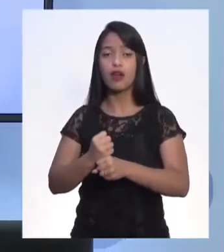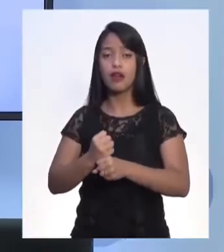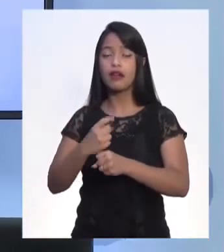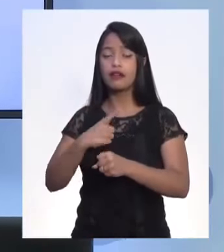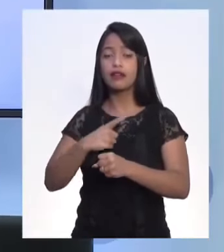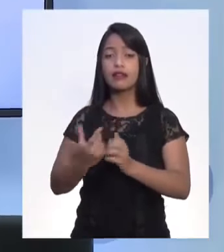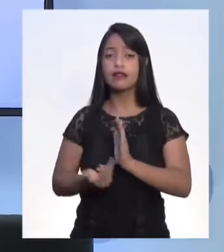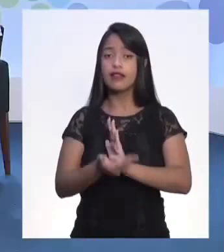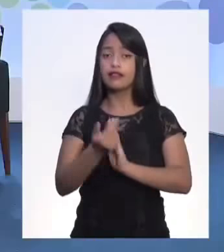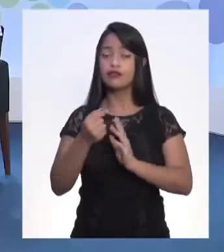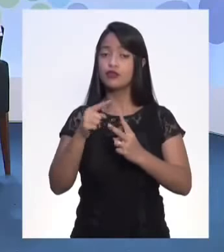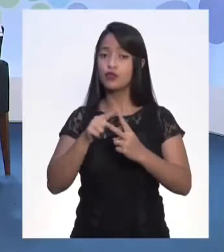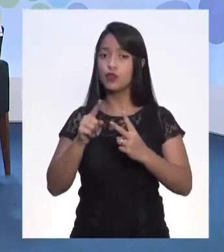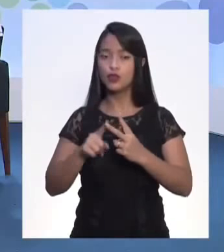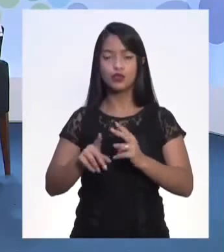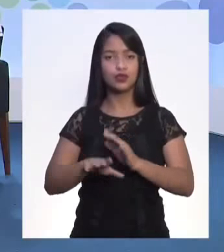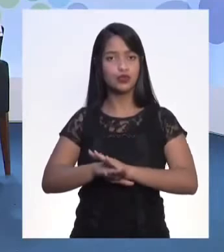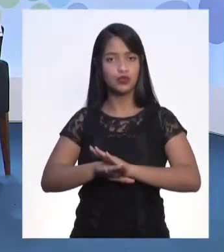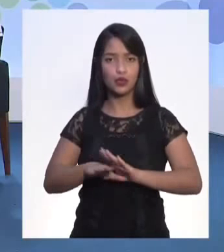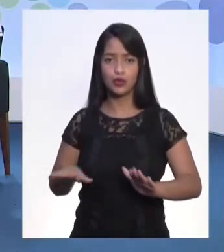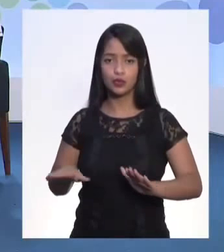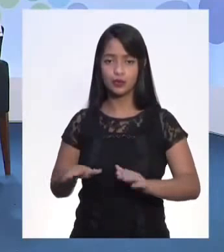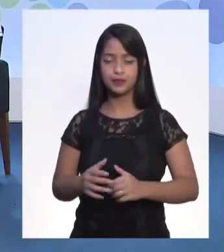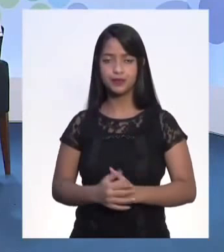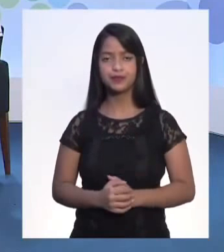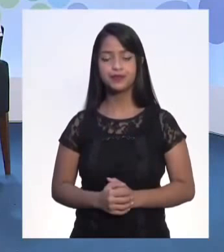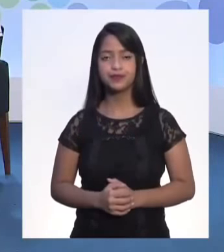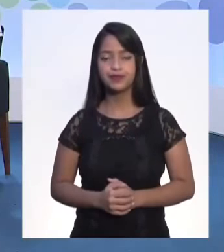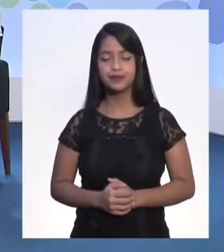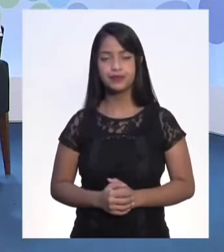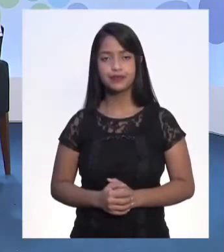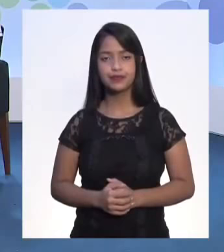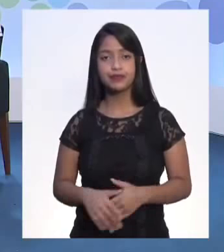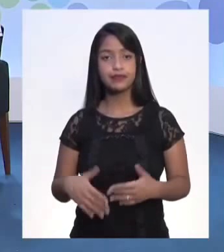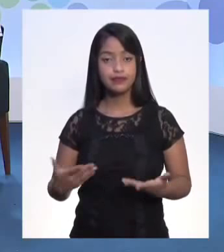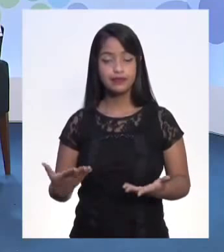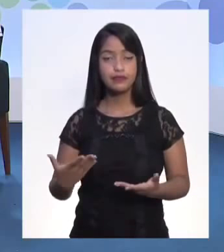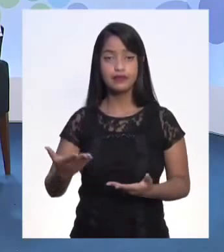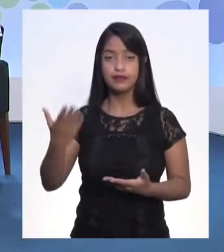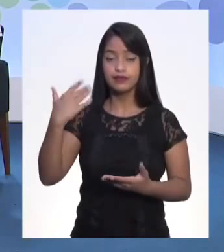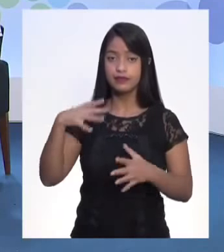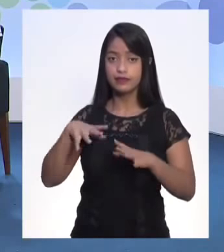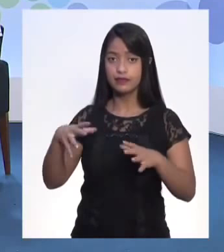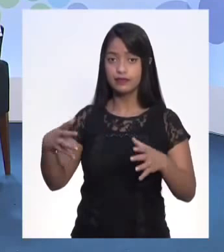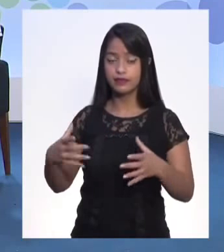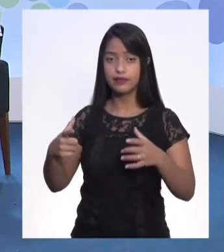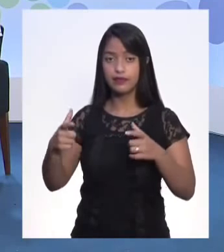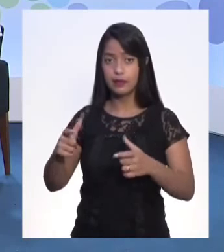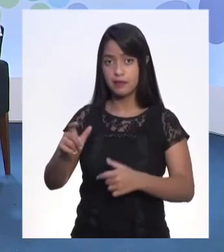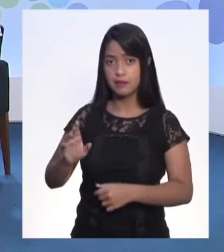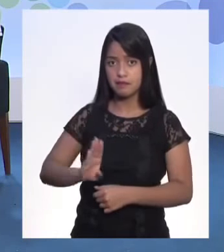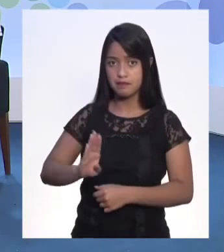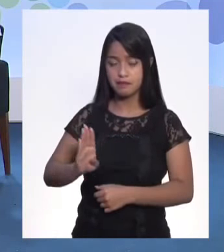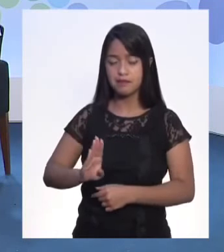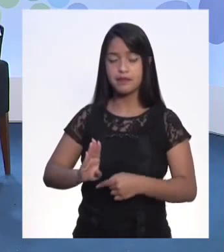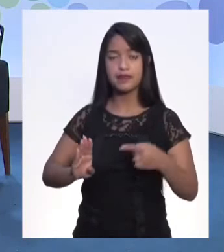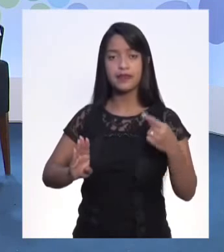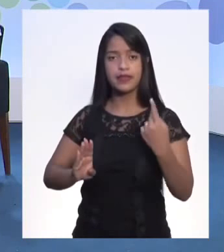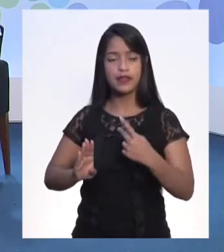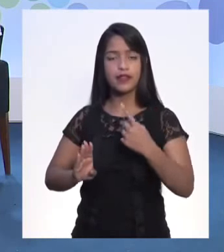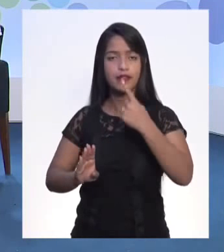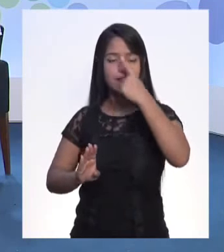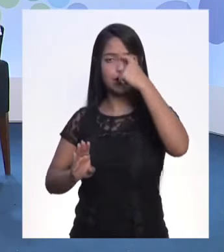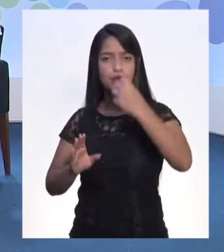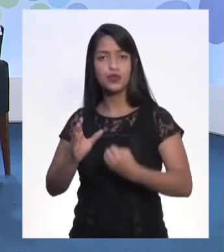22 símbolos A então o que acontece os babilônios eles trabalhavam na eles desenvolveram um sistema de